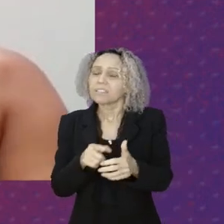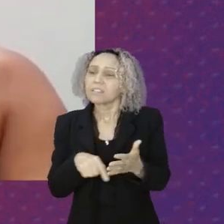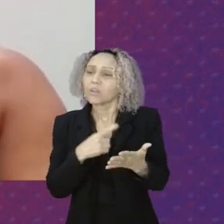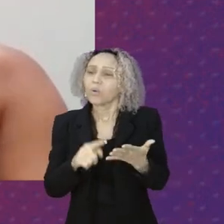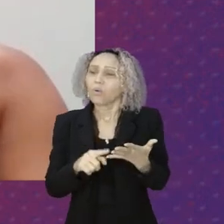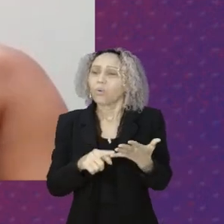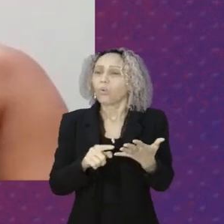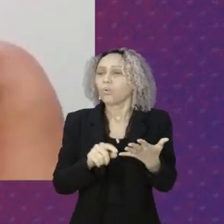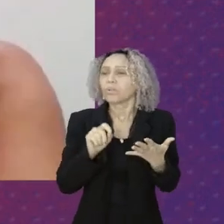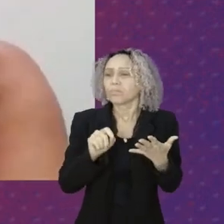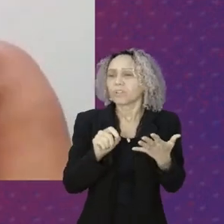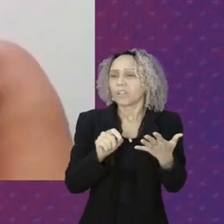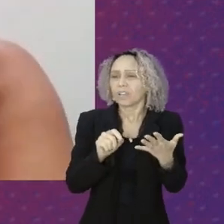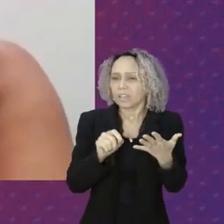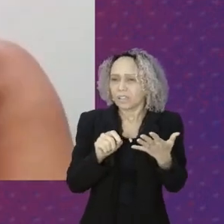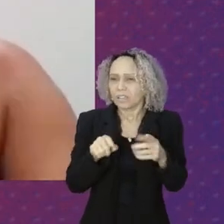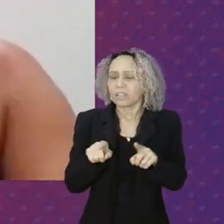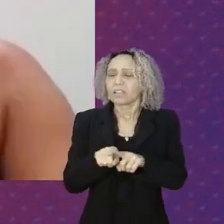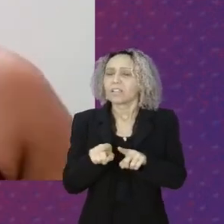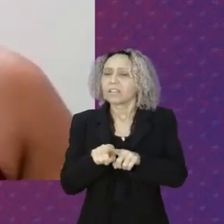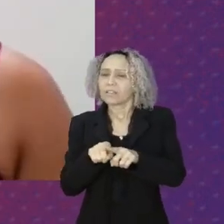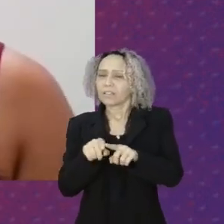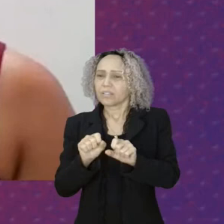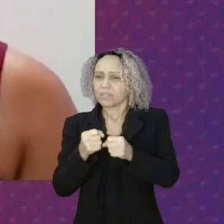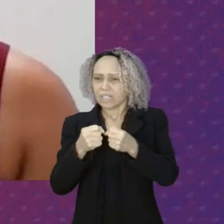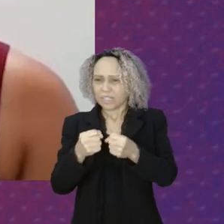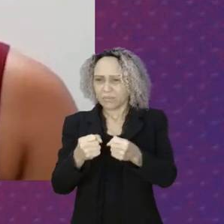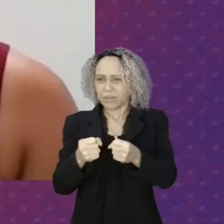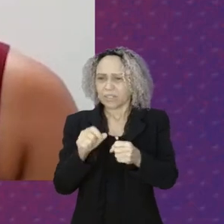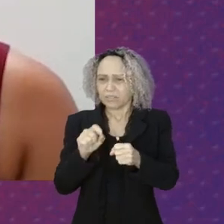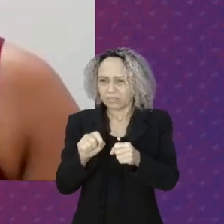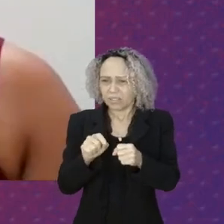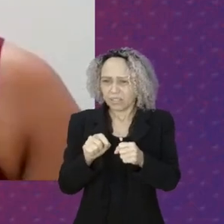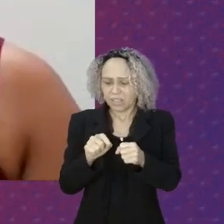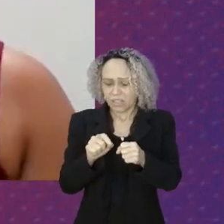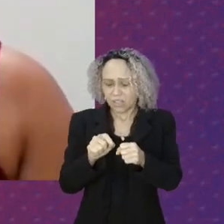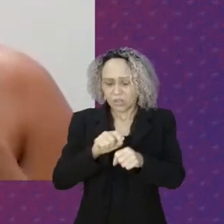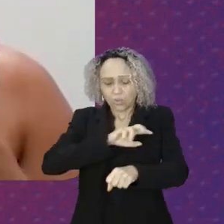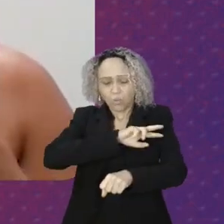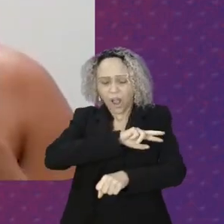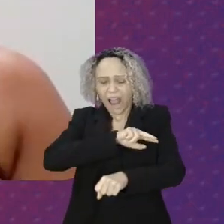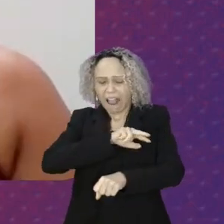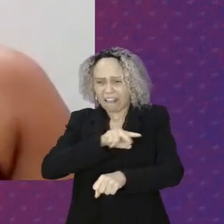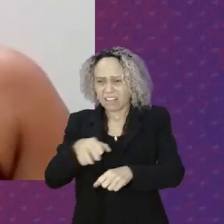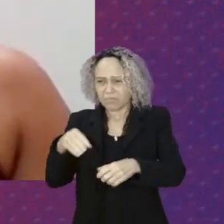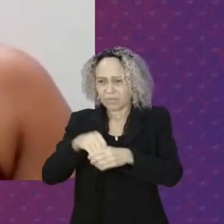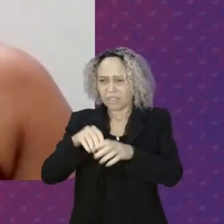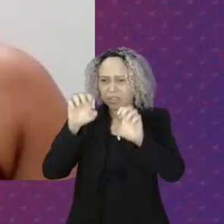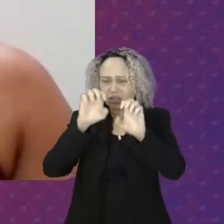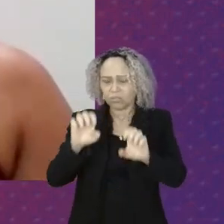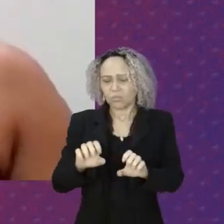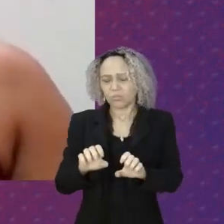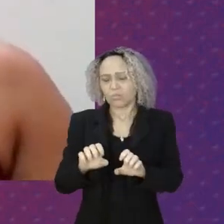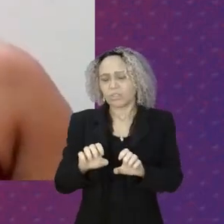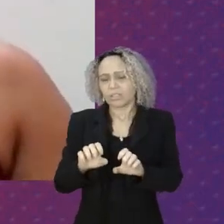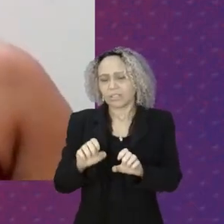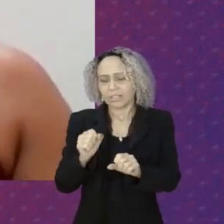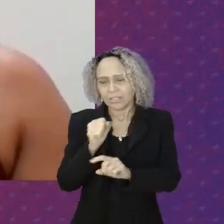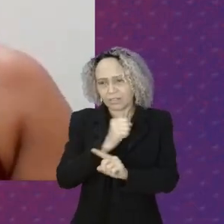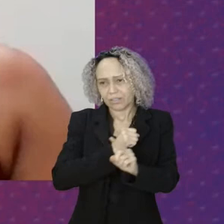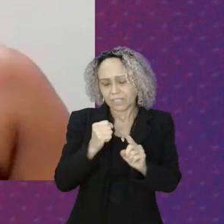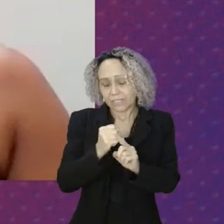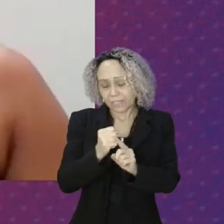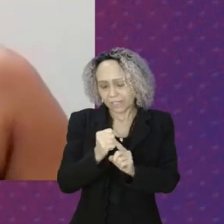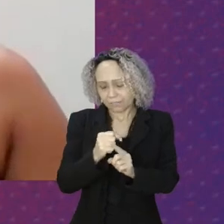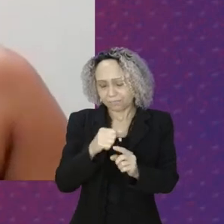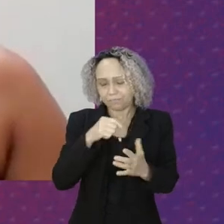de enfrentamento ao racismo estrutural e os crimes daí derivados. Todos esses eixos, de certa forma, eles estão intercalados,